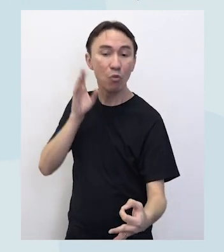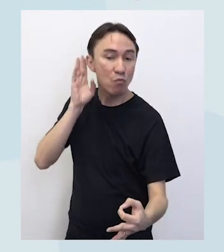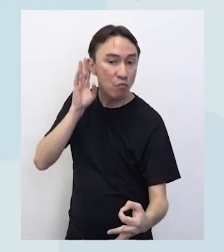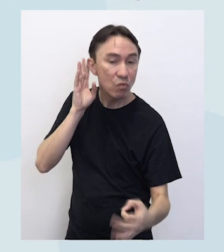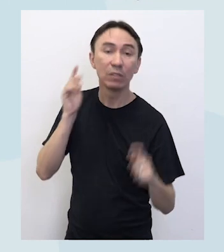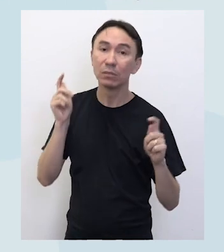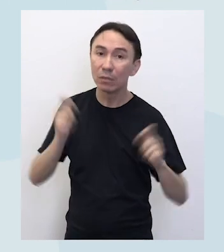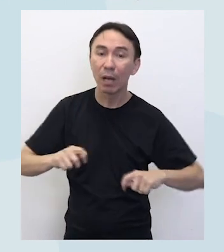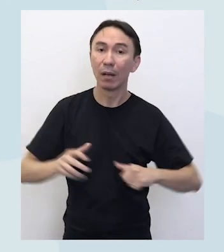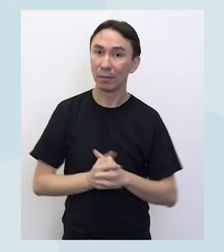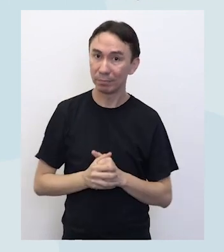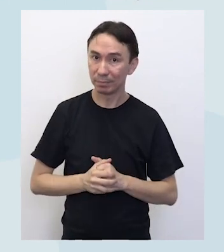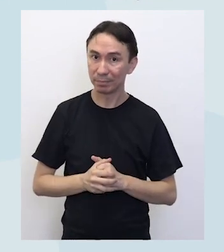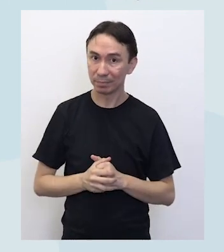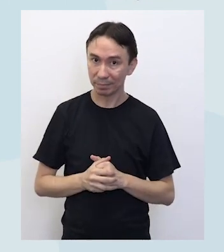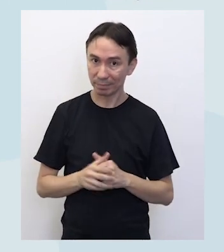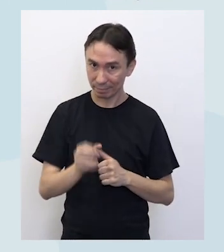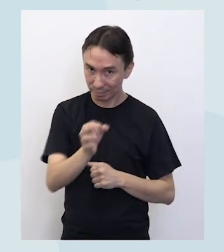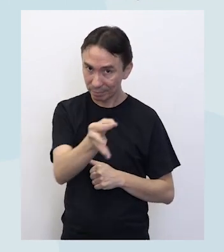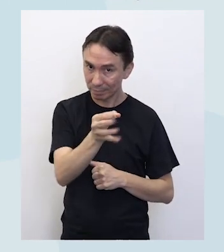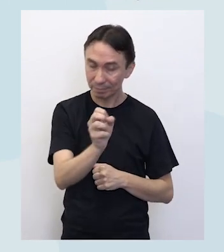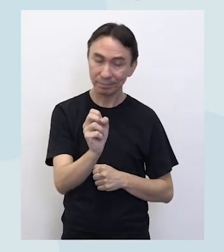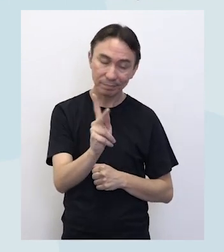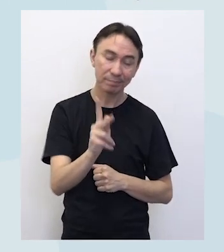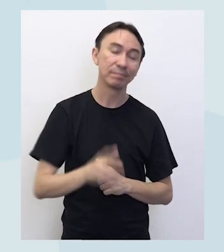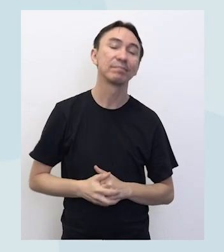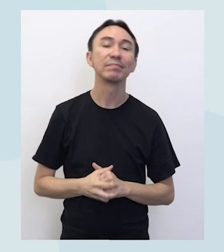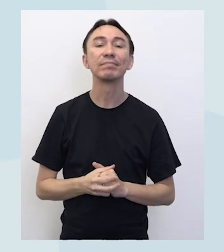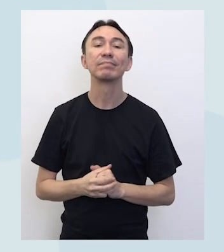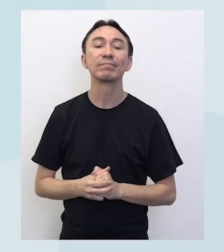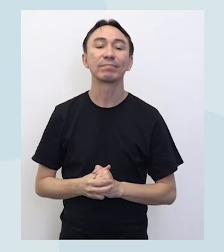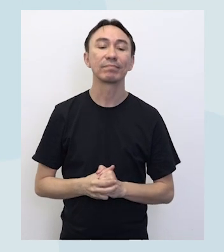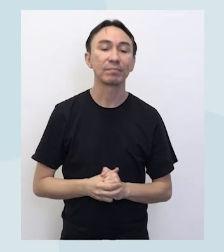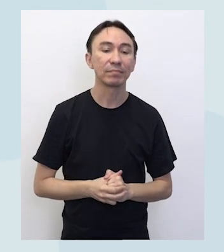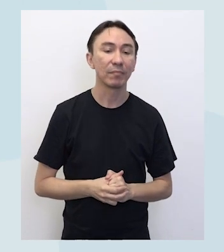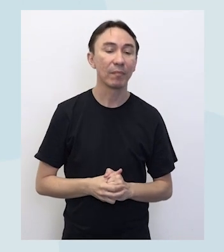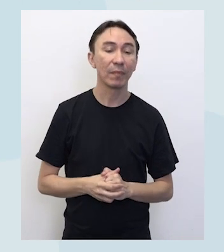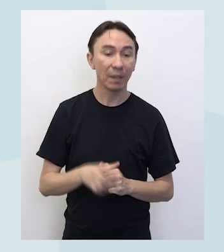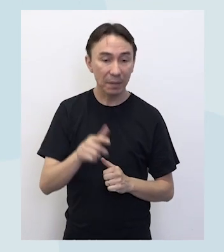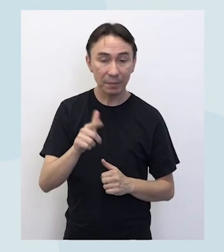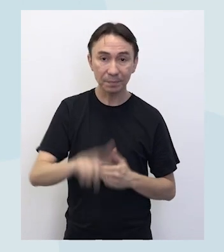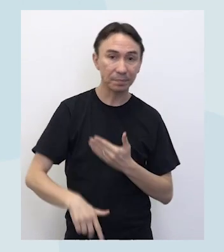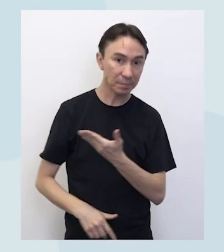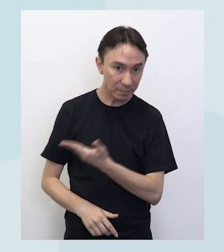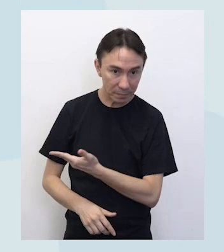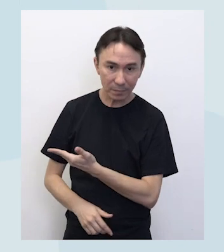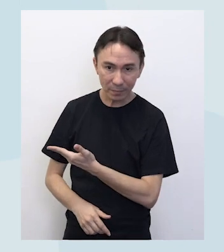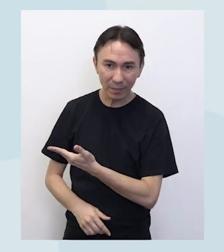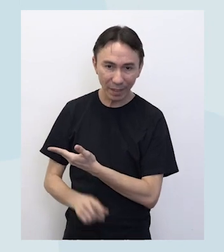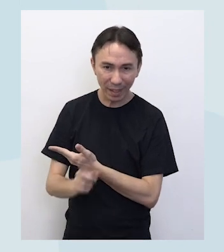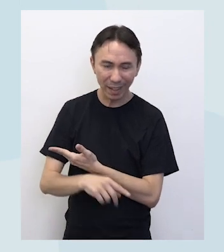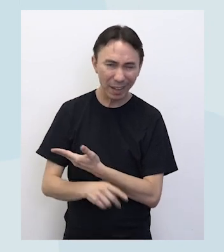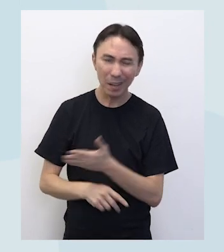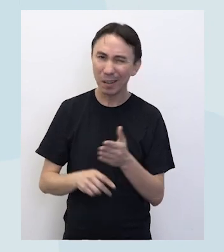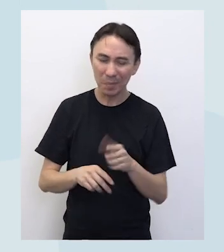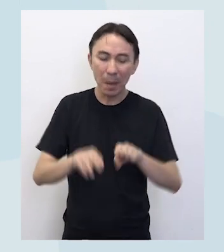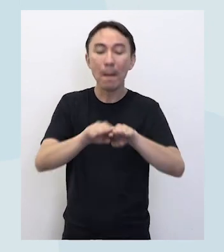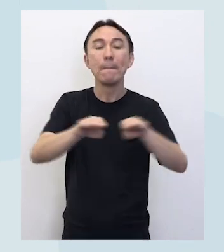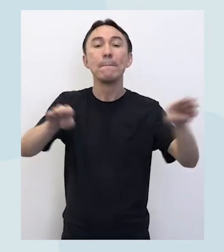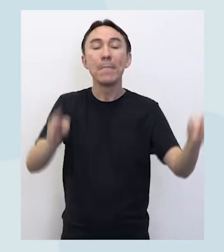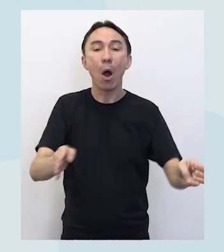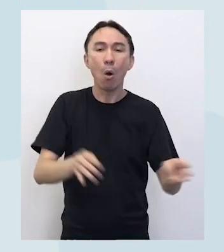A ideia, então, é essa, certo? Então, vamos lá, para uma outra forma. O palco à italiana, que é aquele que a gente mais conhece,